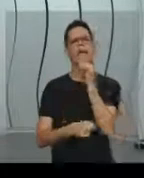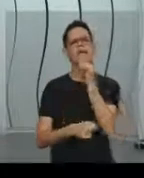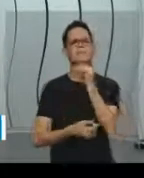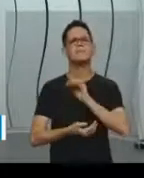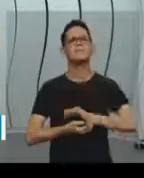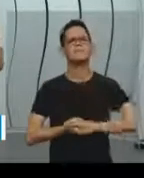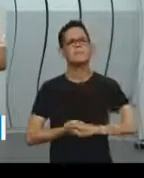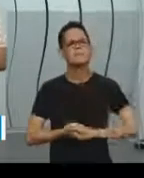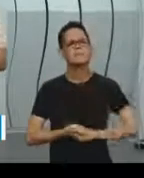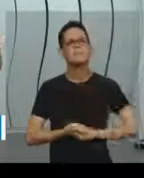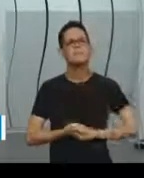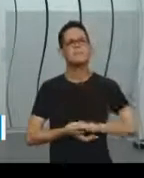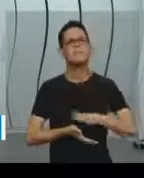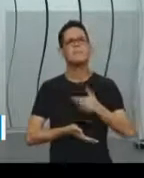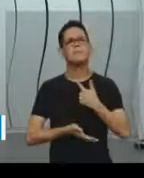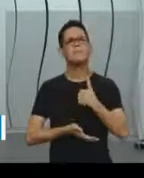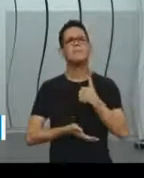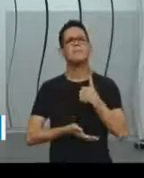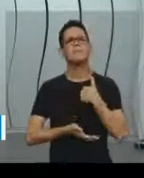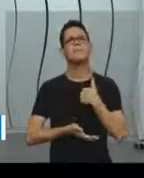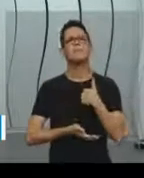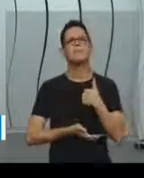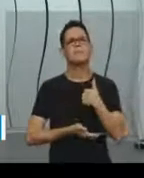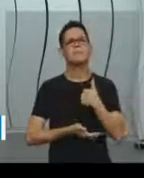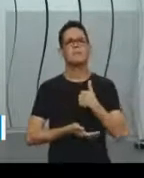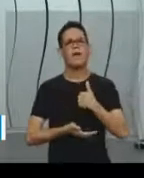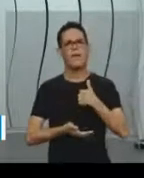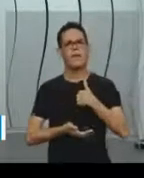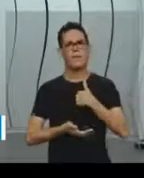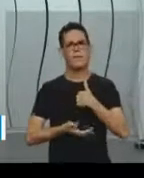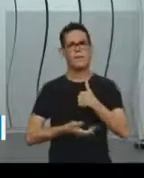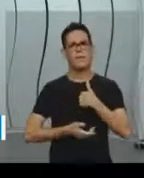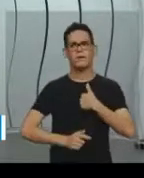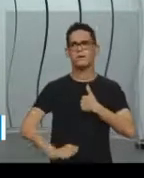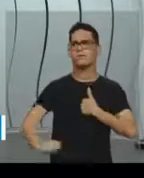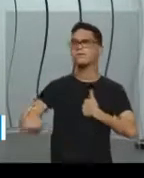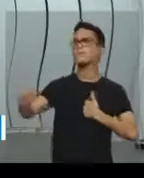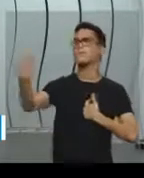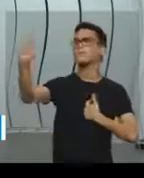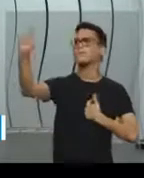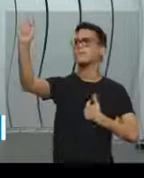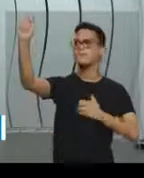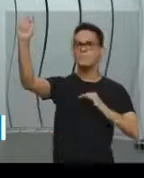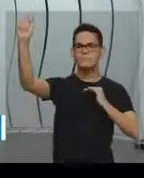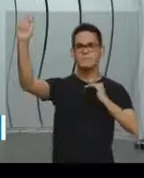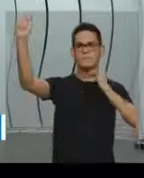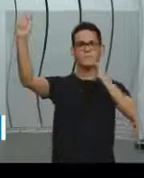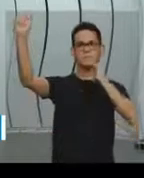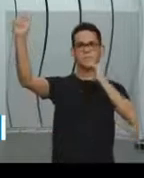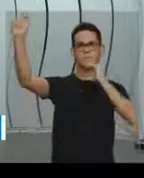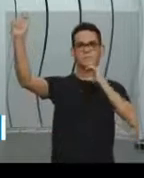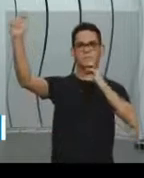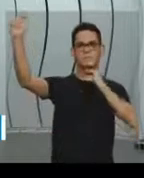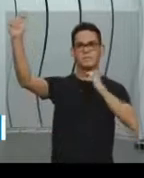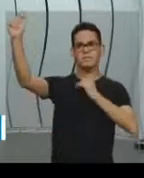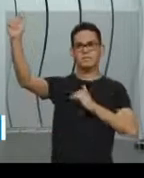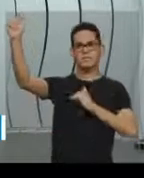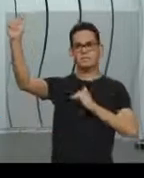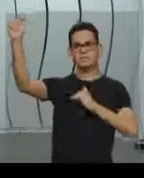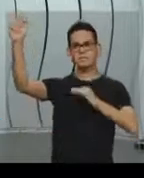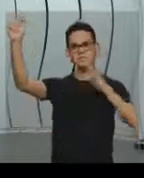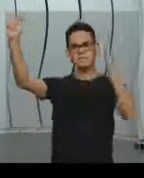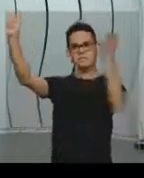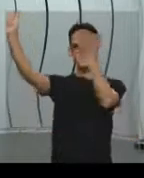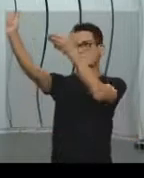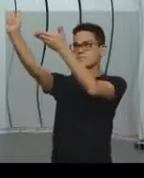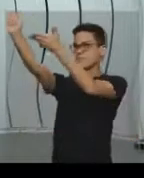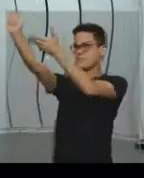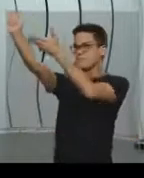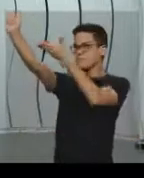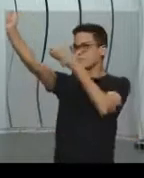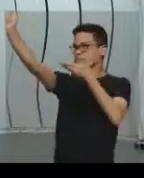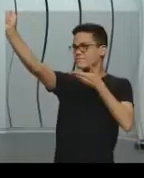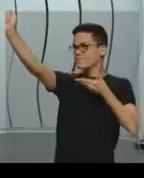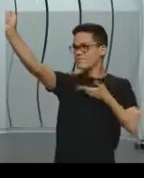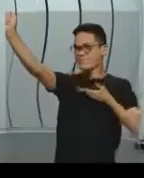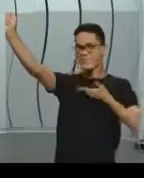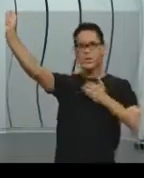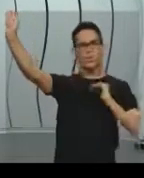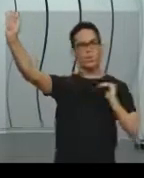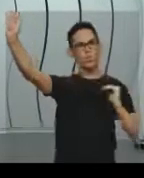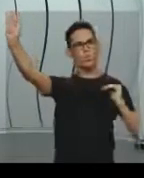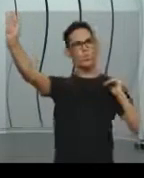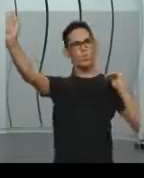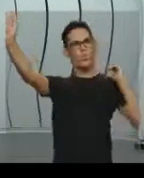exemplo, se eu coloco o meu celular acima da altura da minha cabeça, eu faço esse ângulo